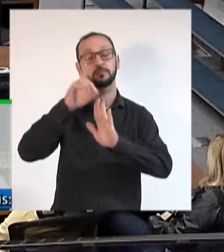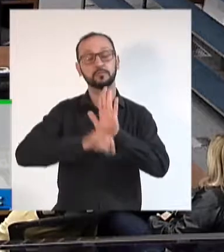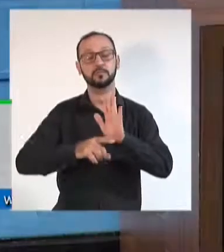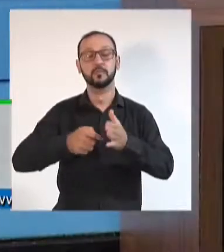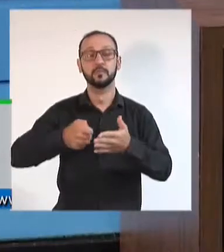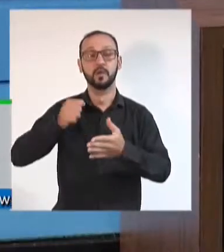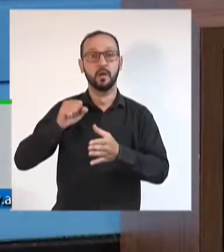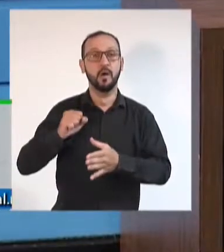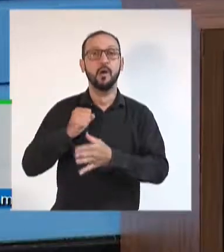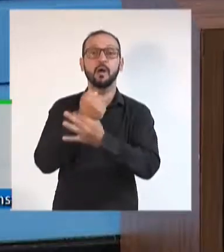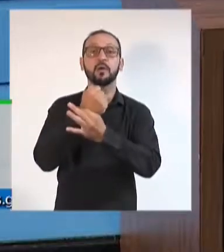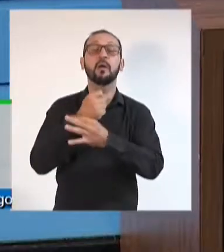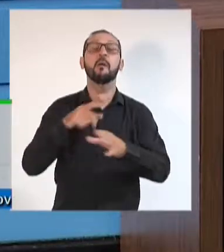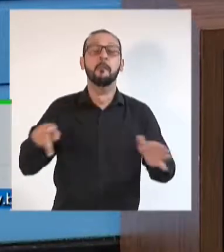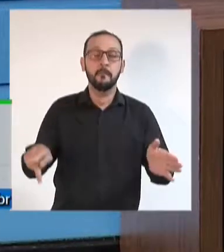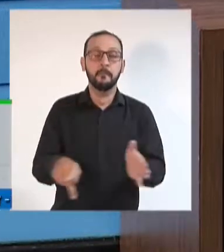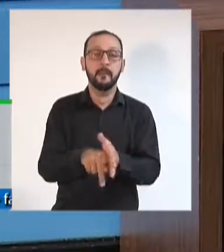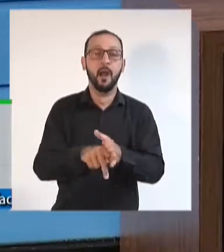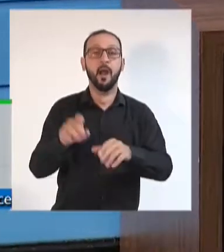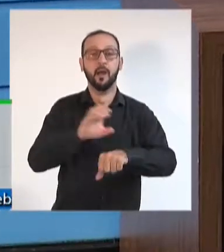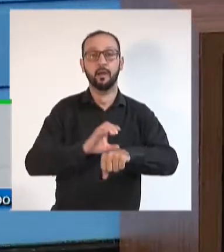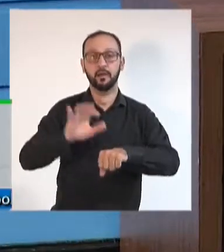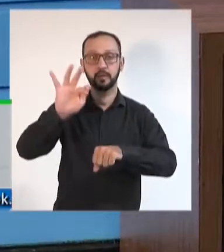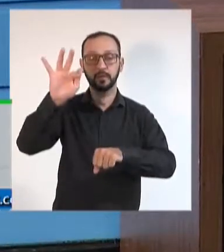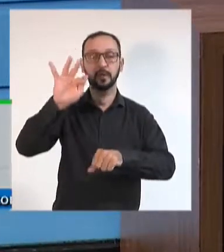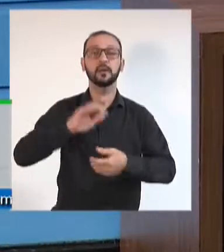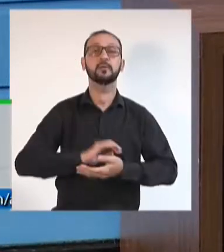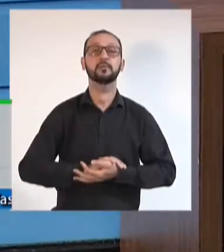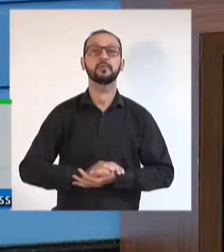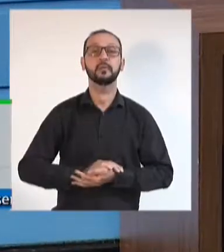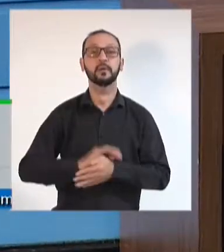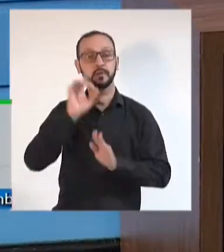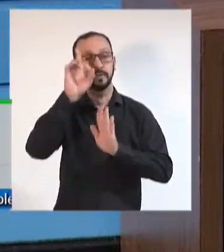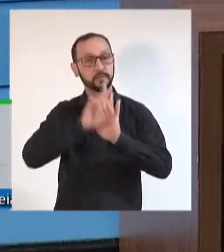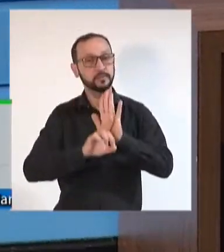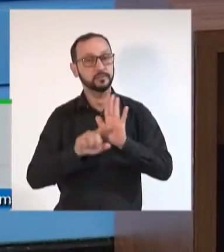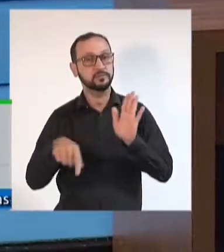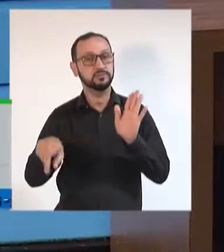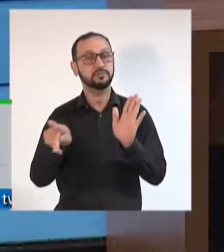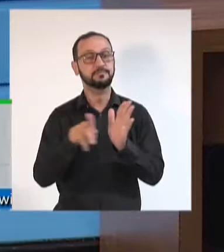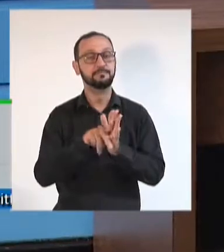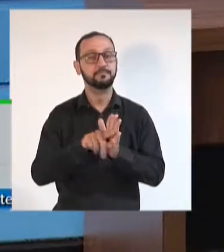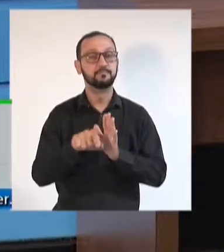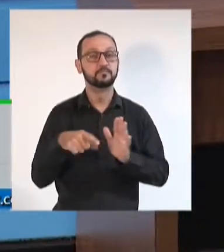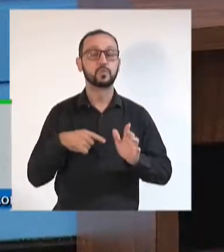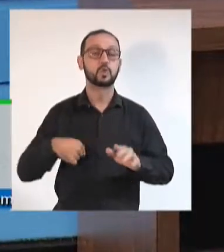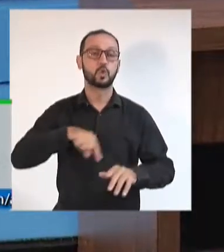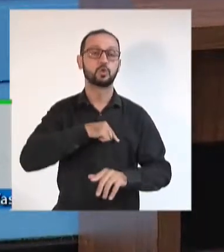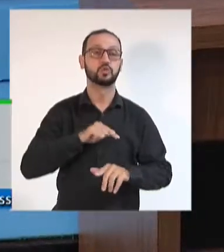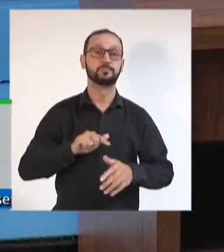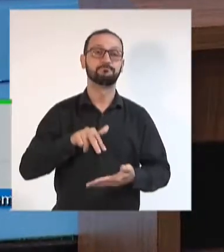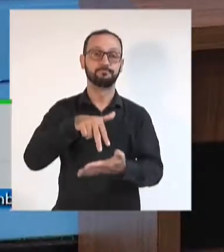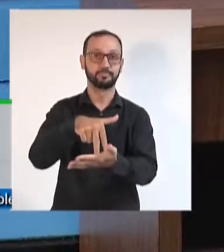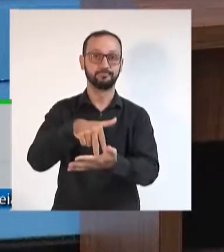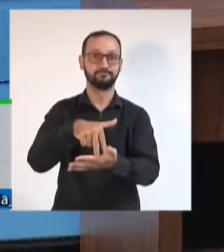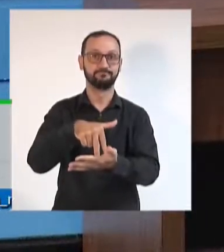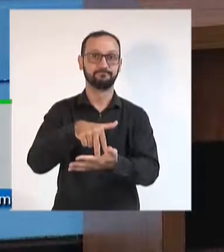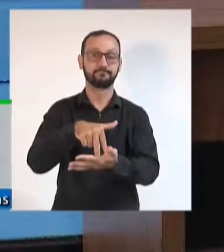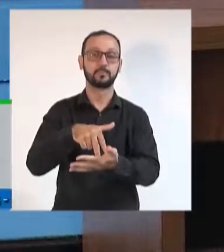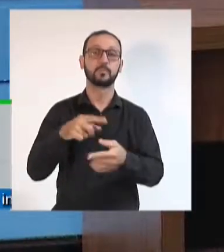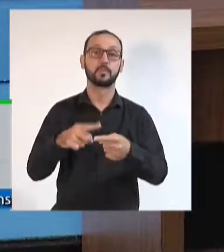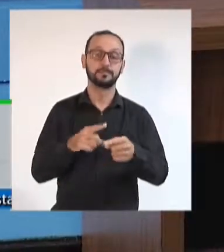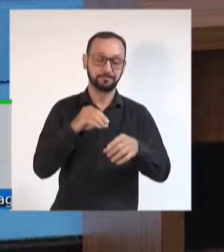garantido pela Constituição Federal, é um direito garantido pela nossa atuação. Porque só está